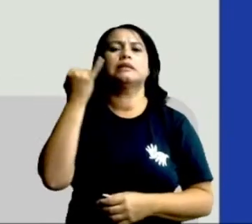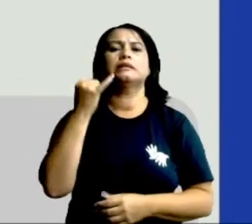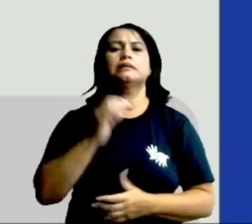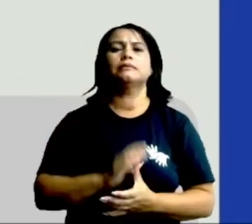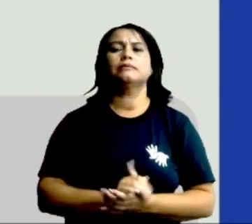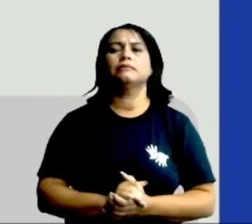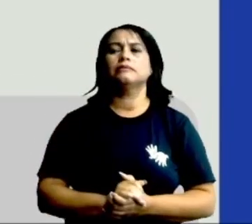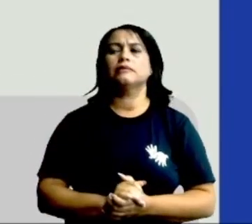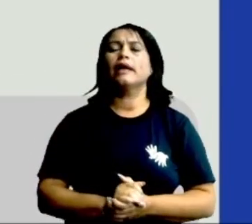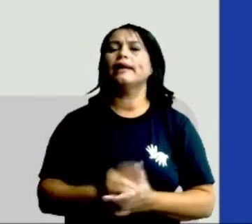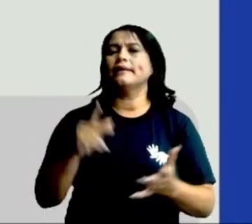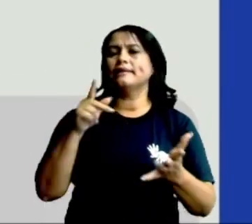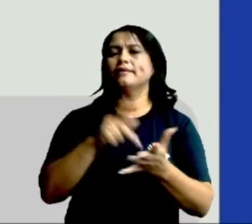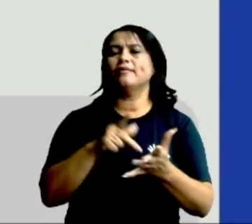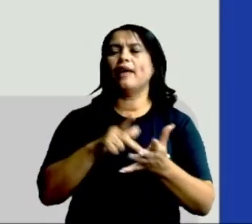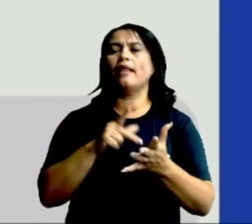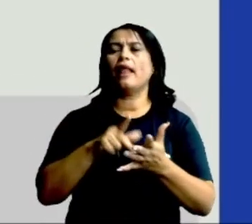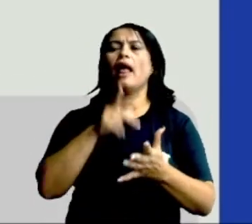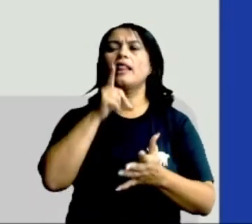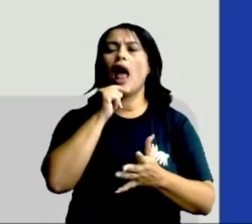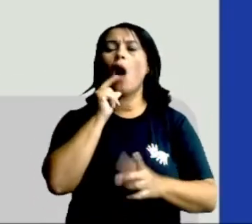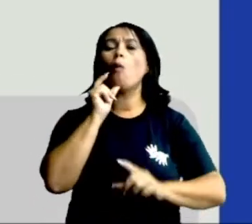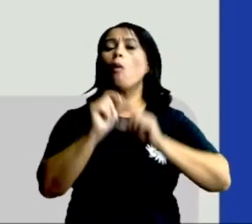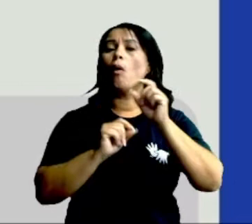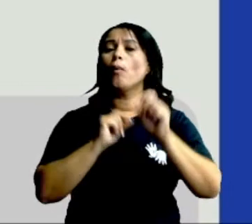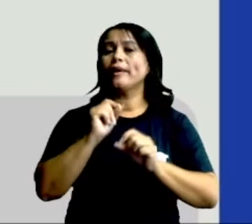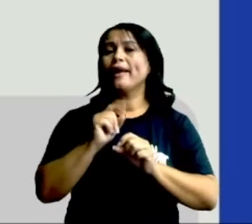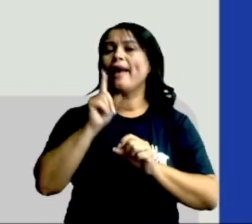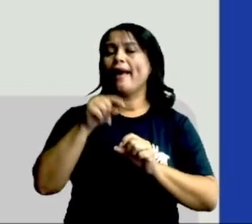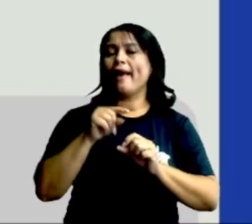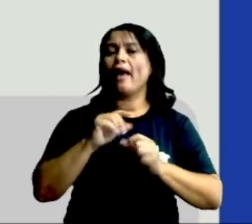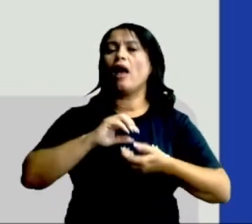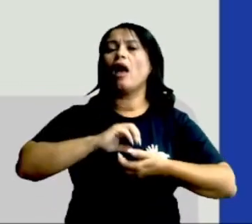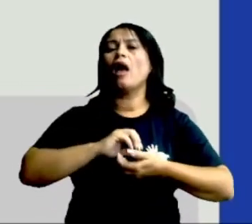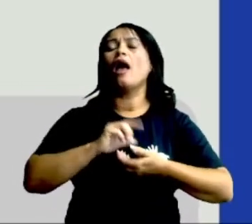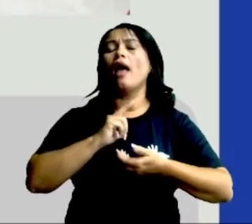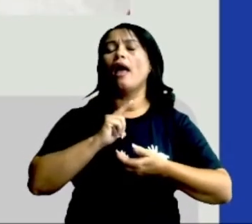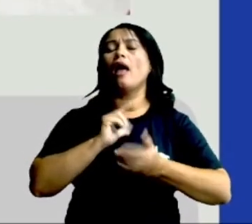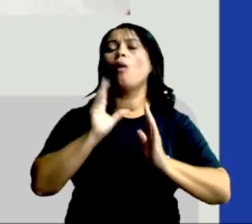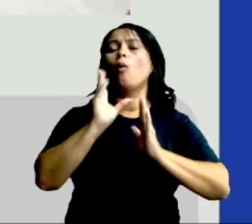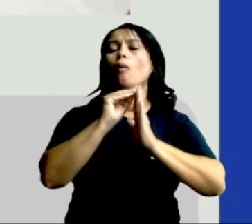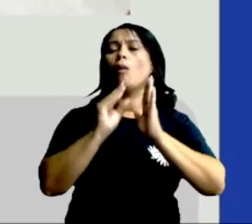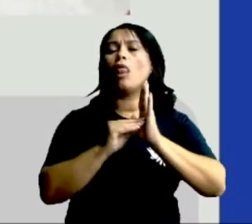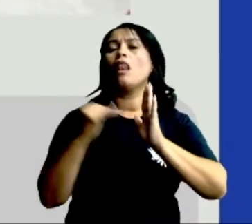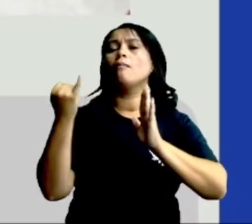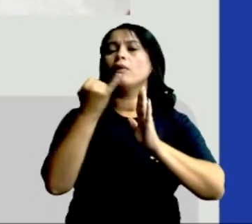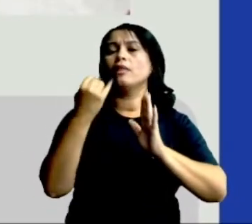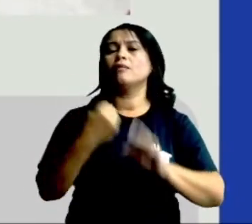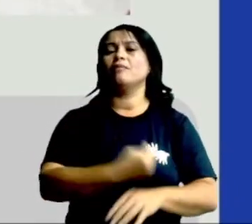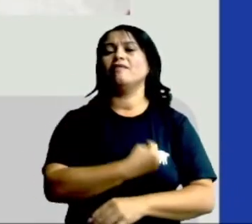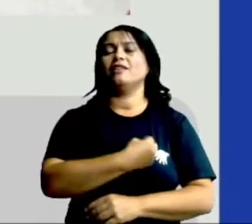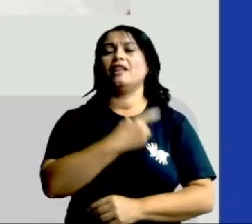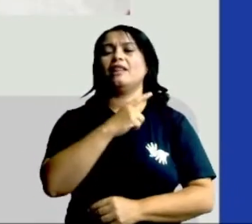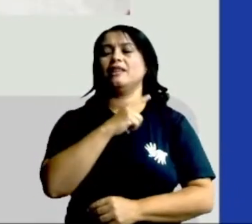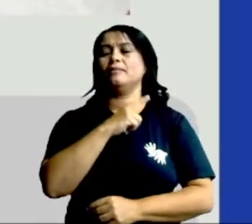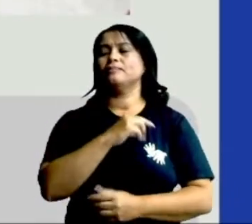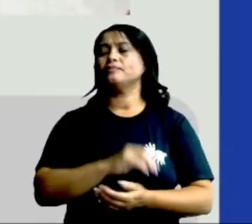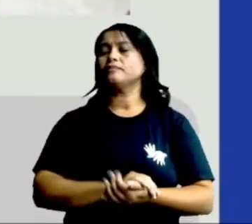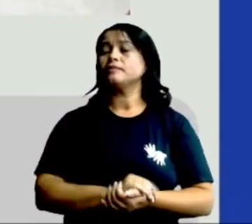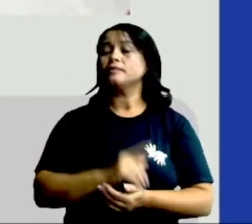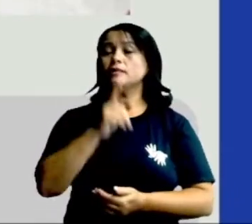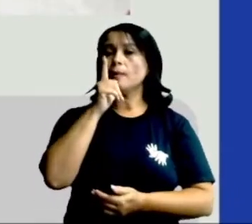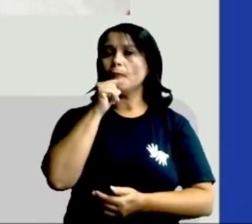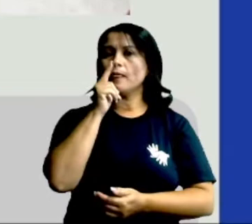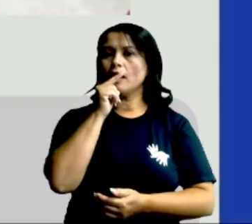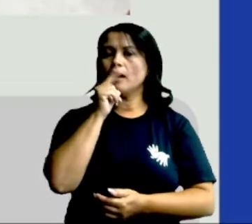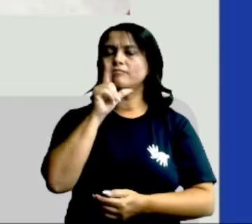ela, de fato, vai ser um componente importantíssimo para que a vida exista. A água é um dos